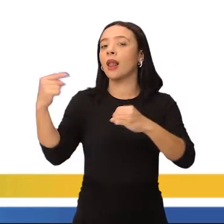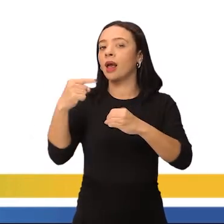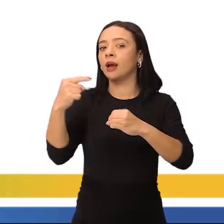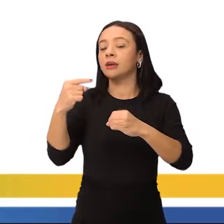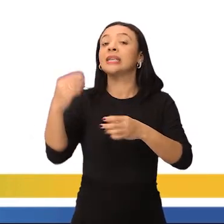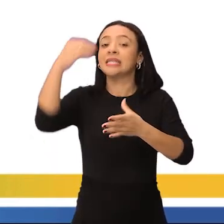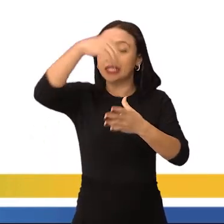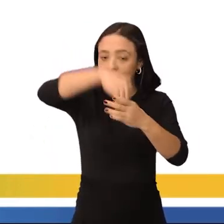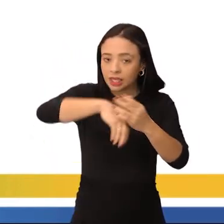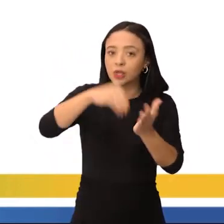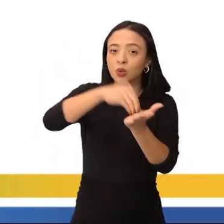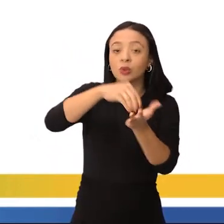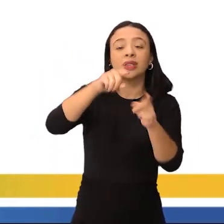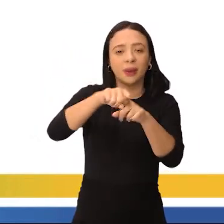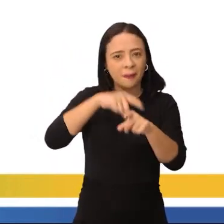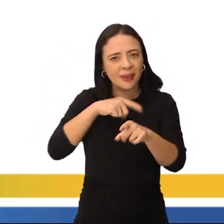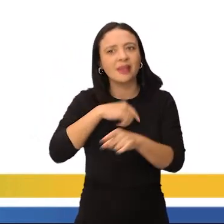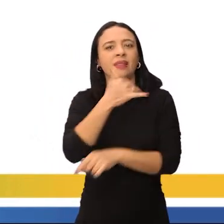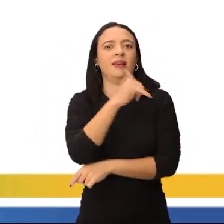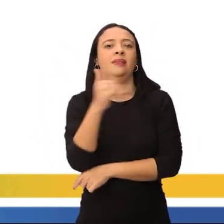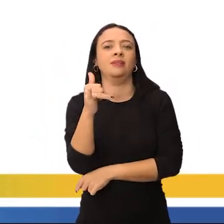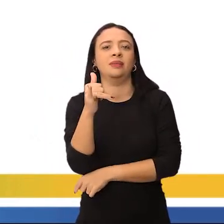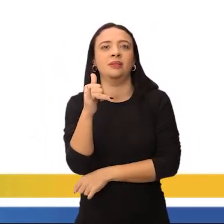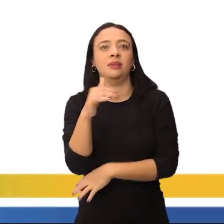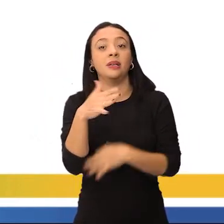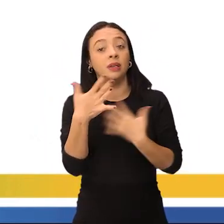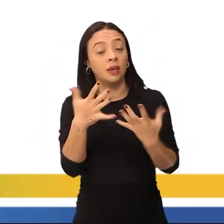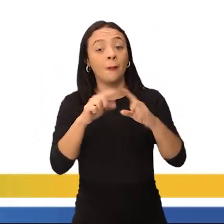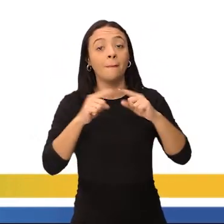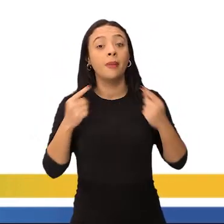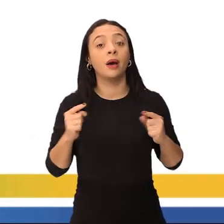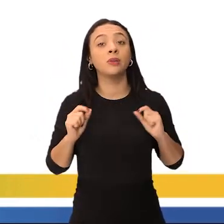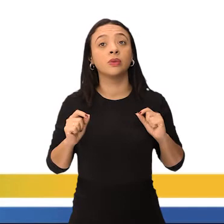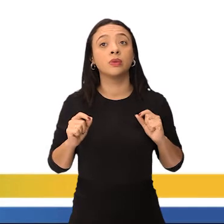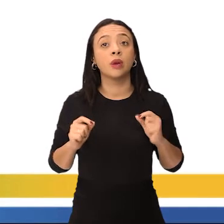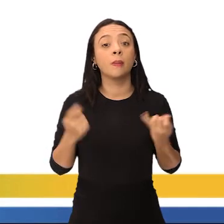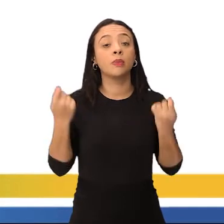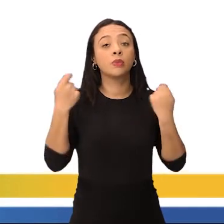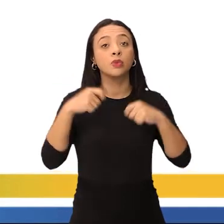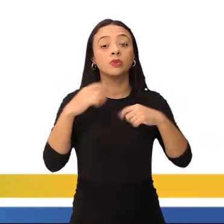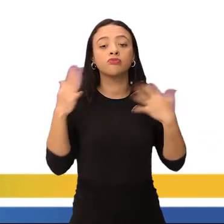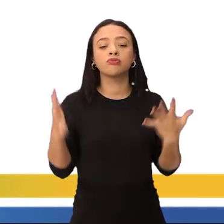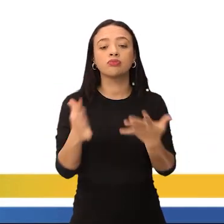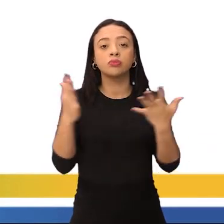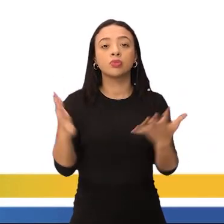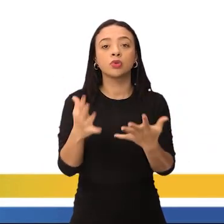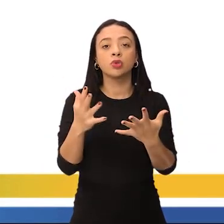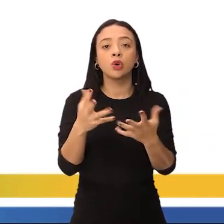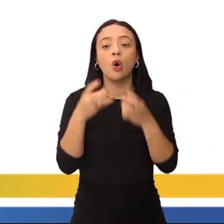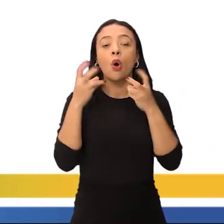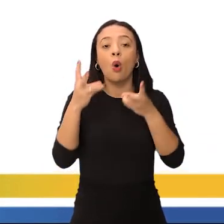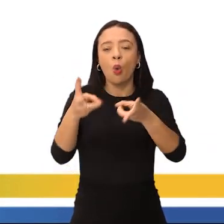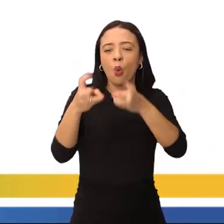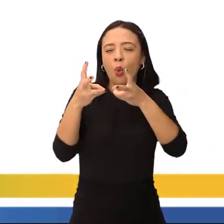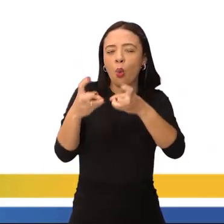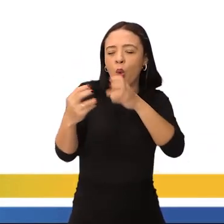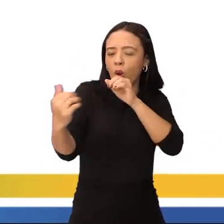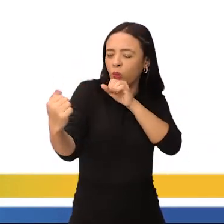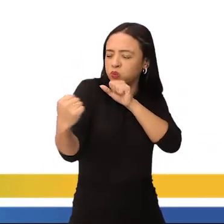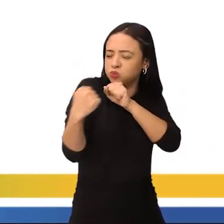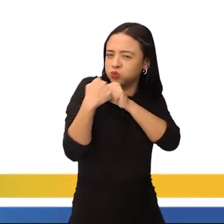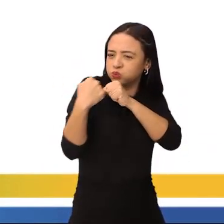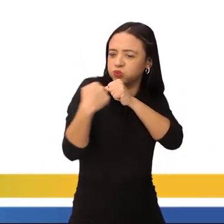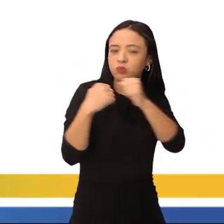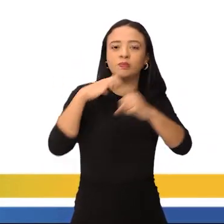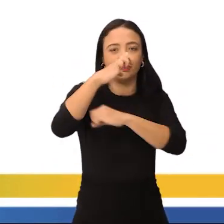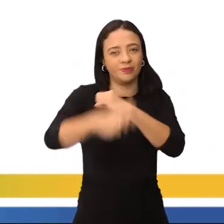do núcleo eu também tenho cargas E essas cargas vão produzir ali uma força de atração né com os elétrons é